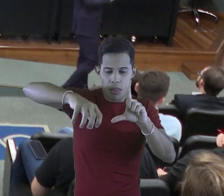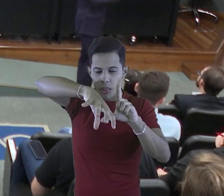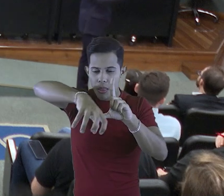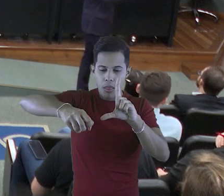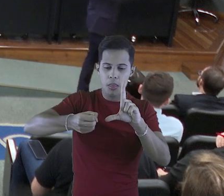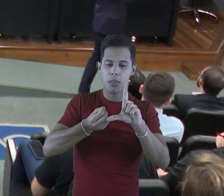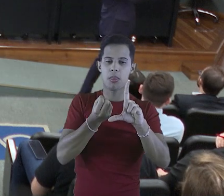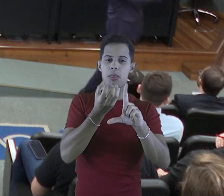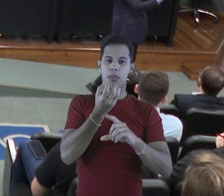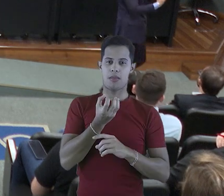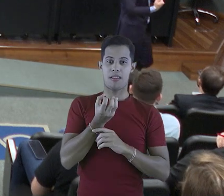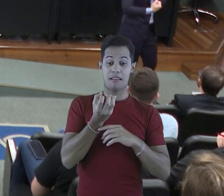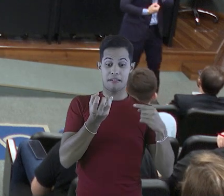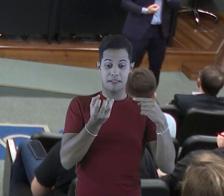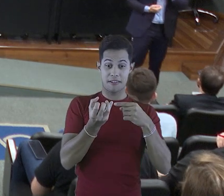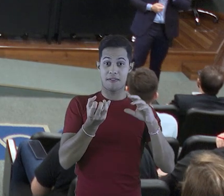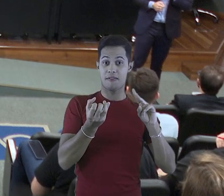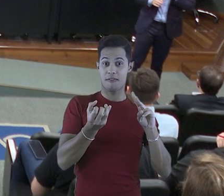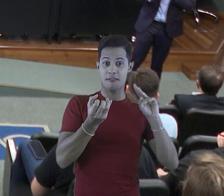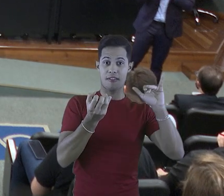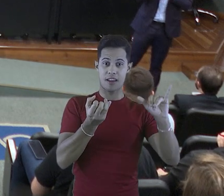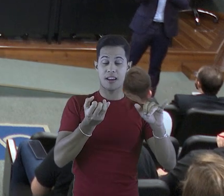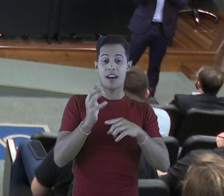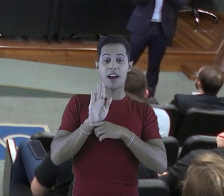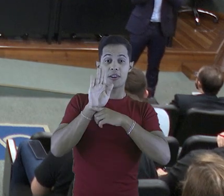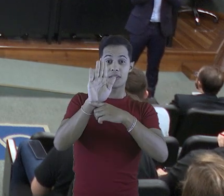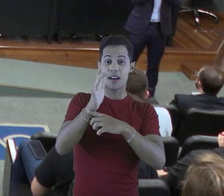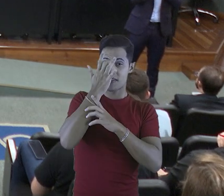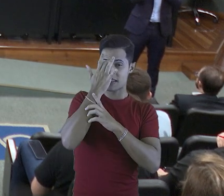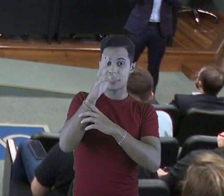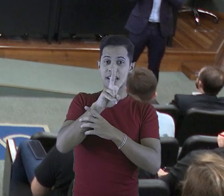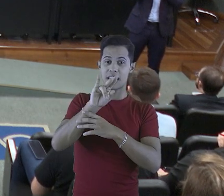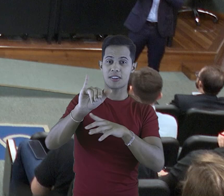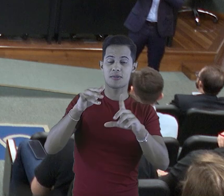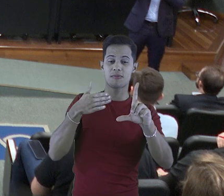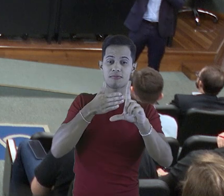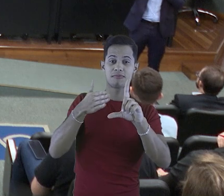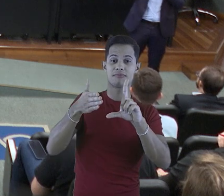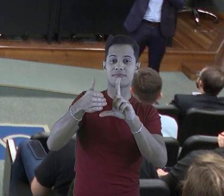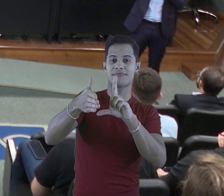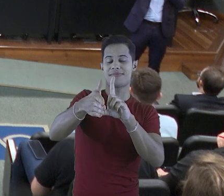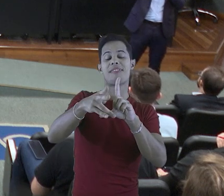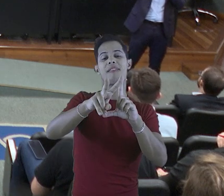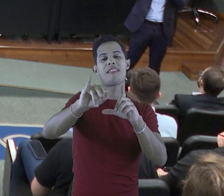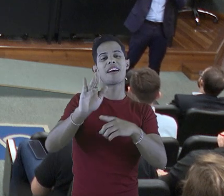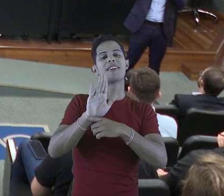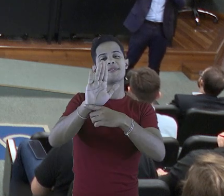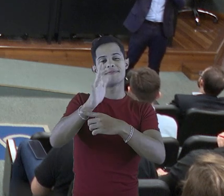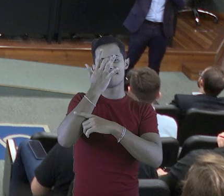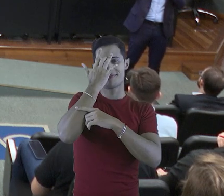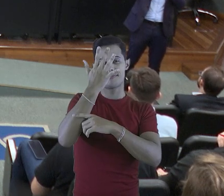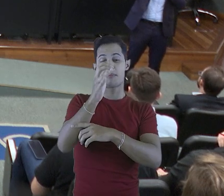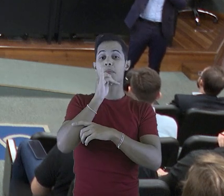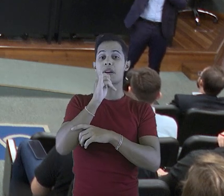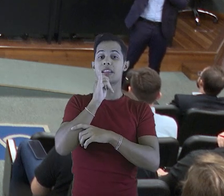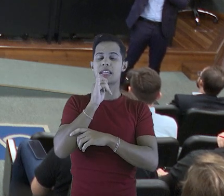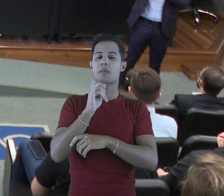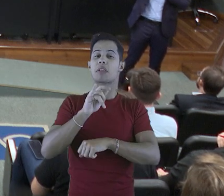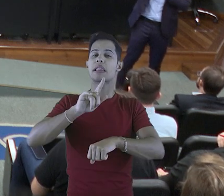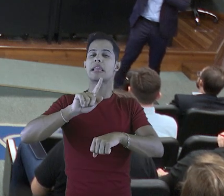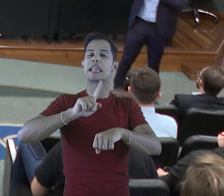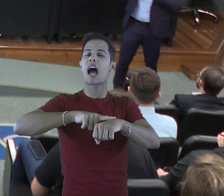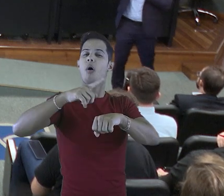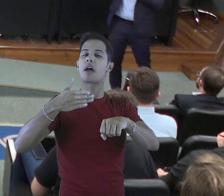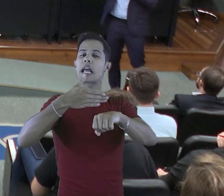navegação. E realmente eles facilitam. Quando eu digito www.hot, ele já completa para mim, hotmail. Eu só clico.